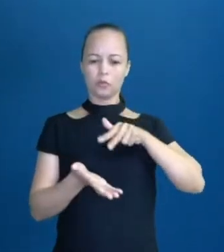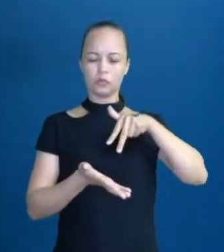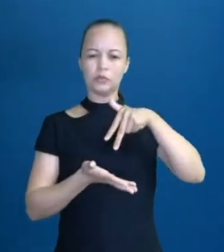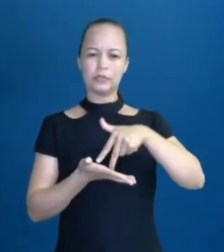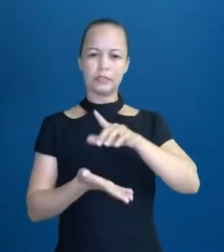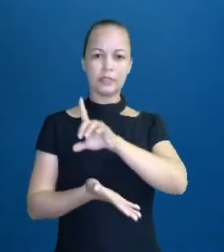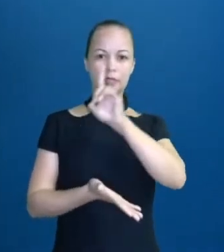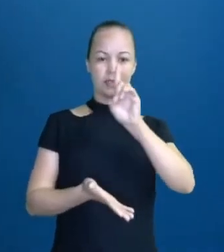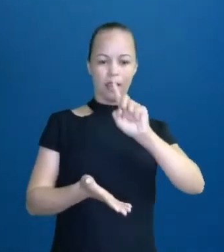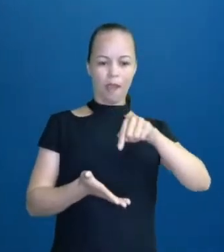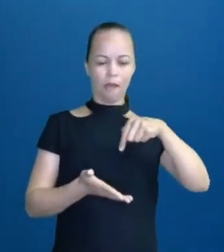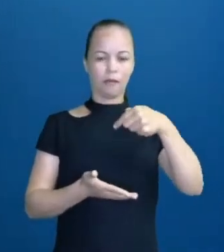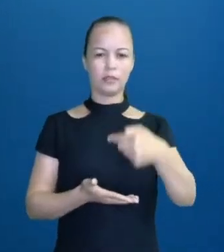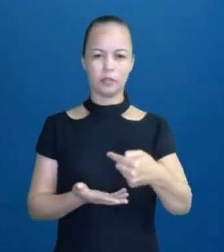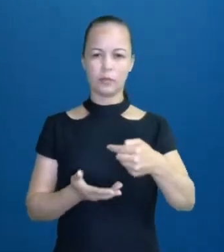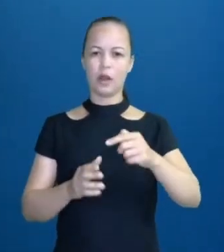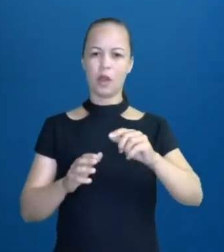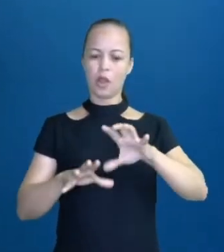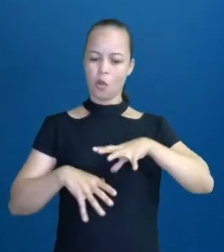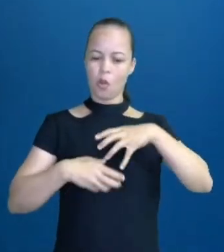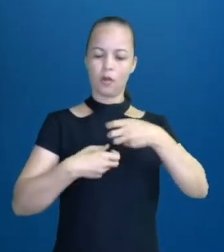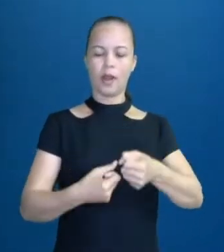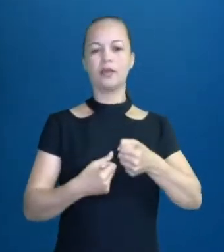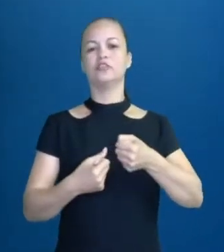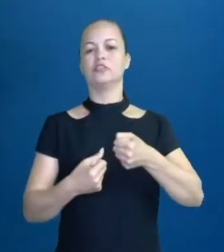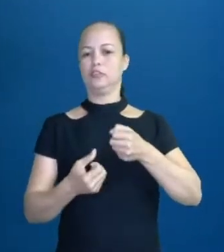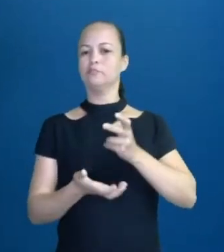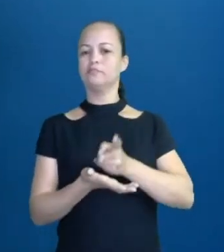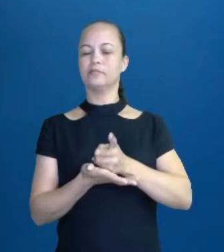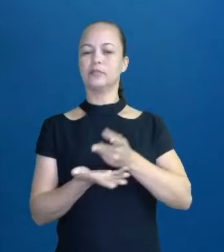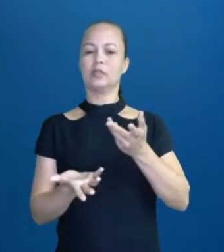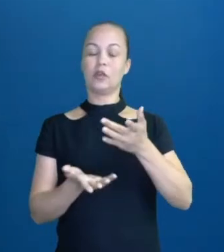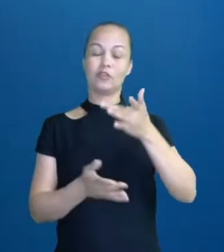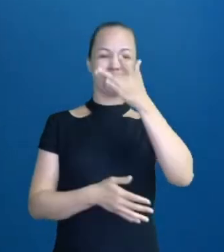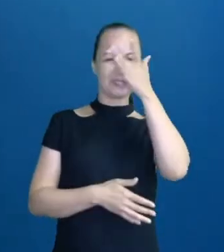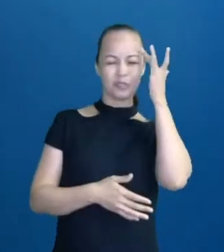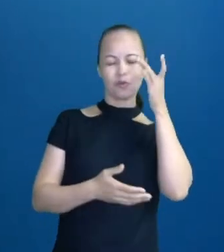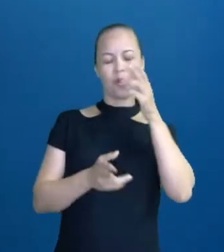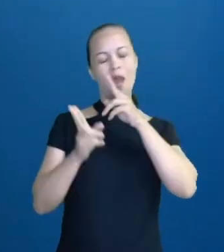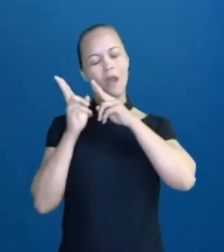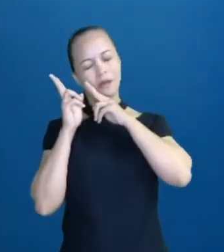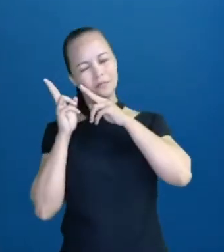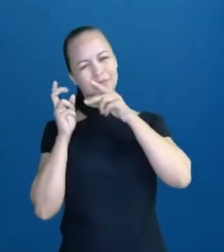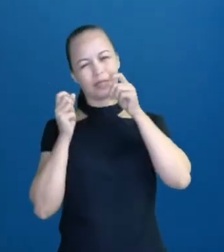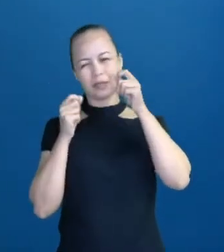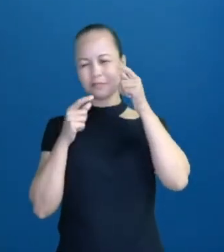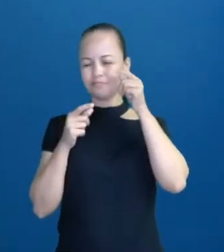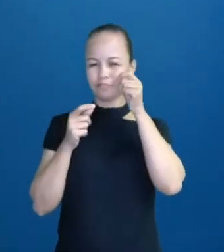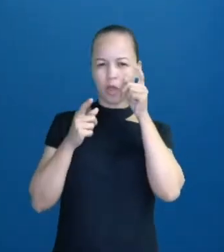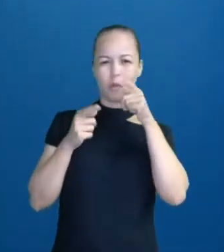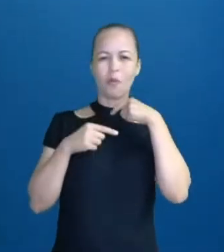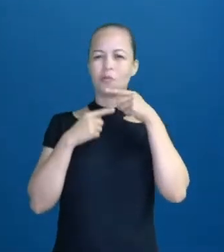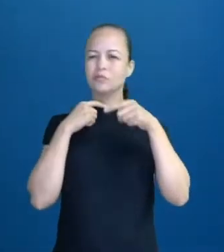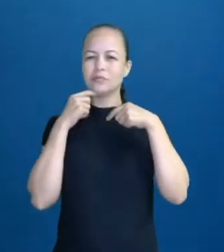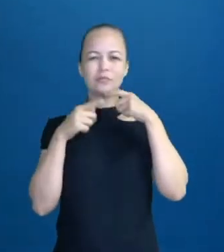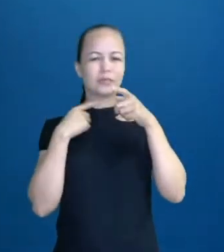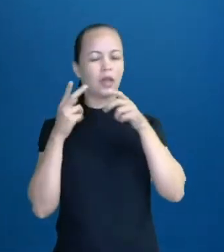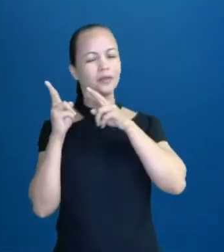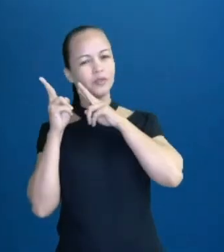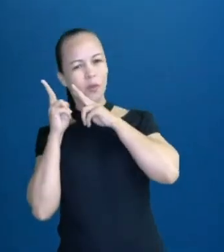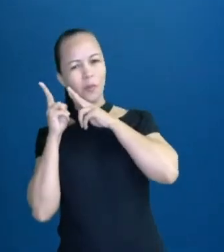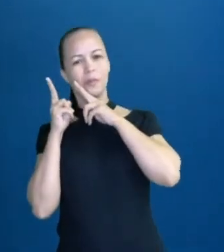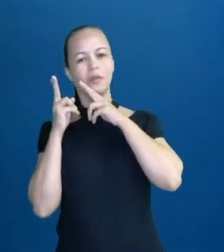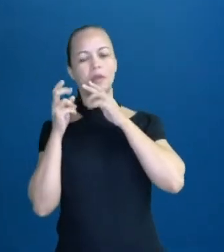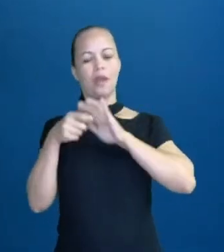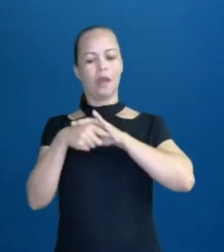coragem, com muita determinação, tá certo? Portanto, pessoas que não dormem bem, que têm problemas de insônia, né,